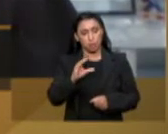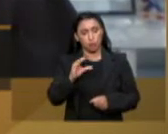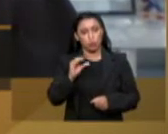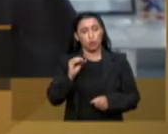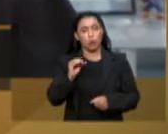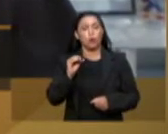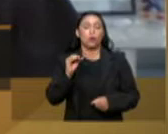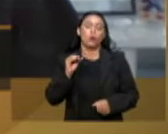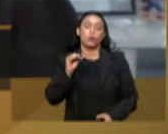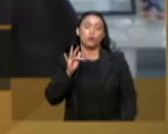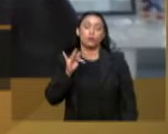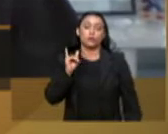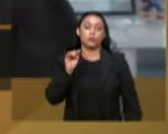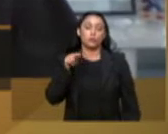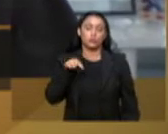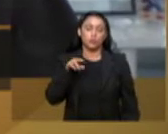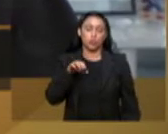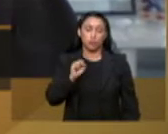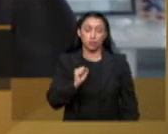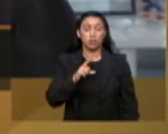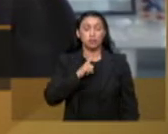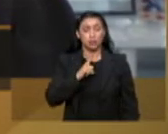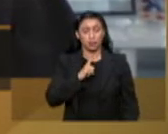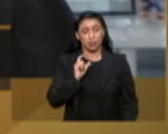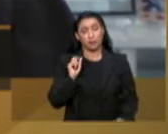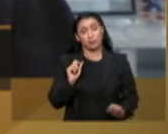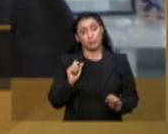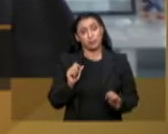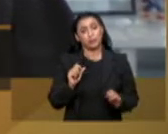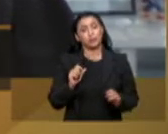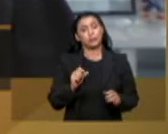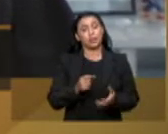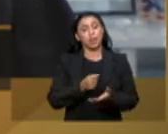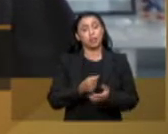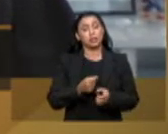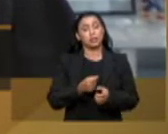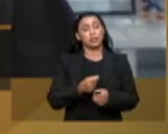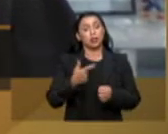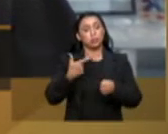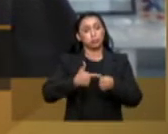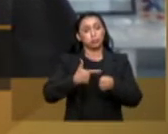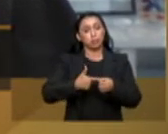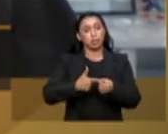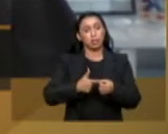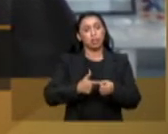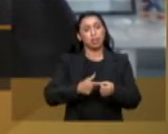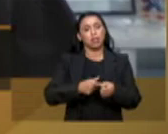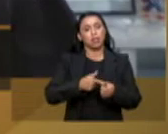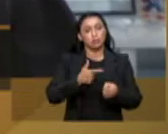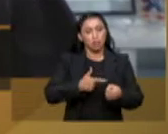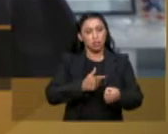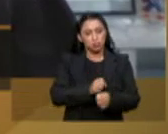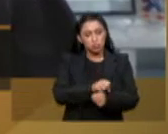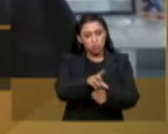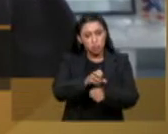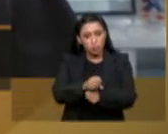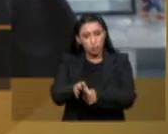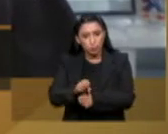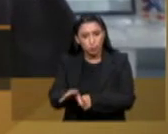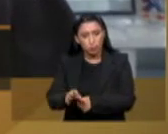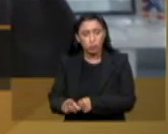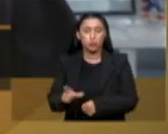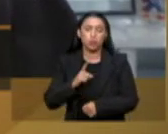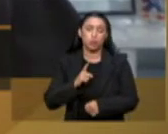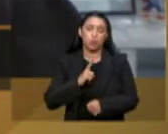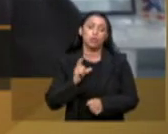receita de faturamento e a alíquota de valor. Pois bem, as distribuidoras de combustível recolhem o PIS/COFINS sobre unidade de medida, metro cúbico, com a alíquota